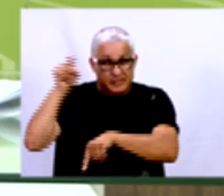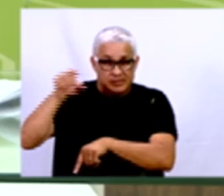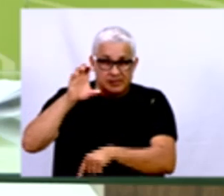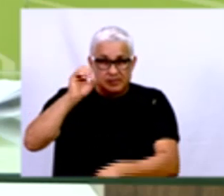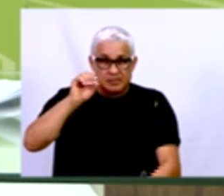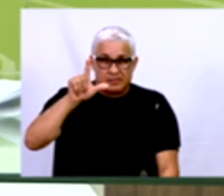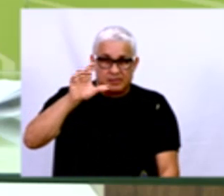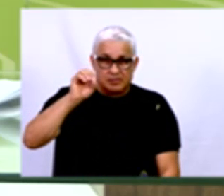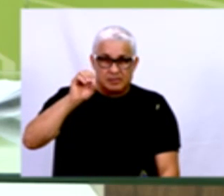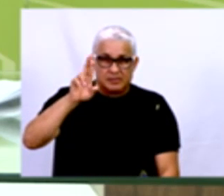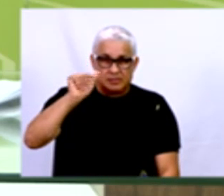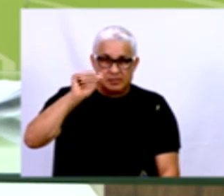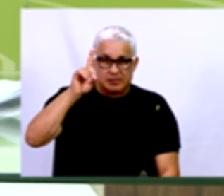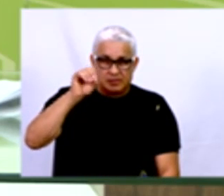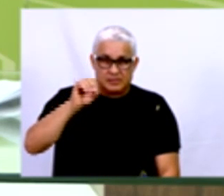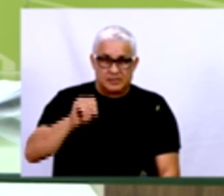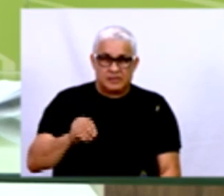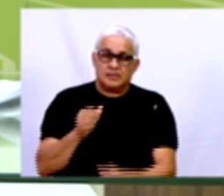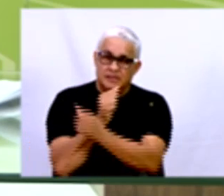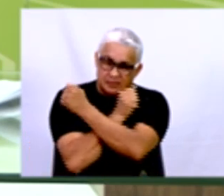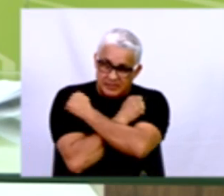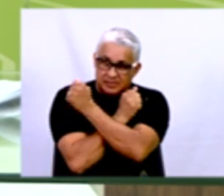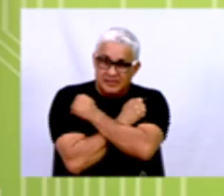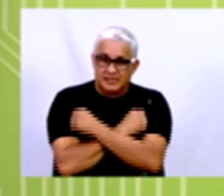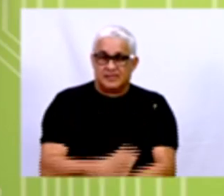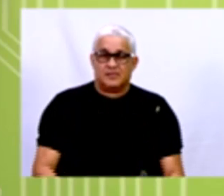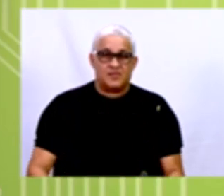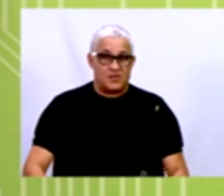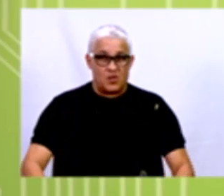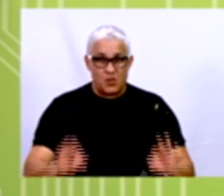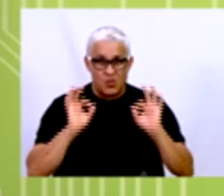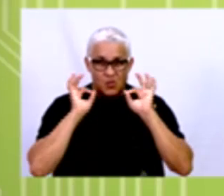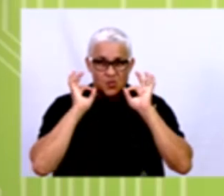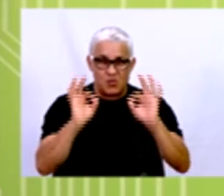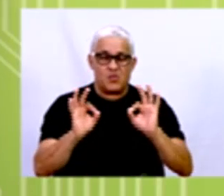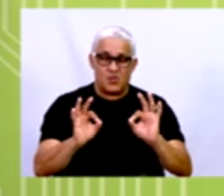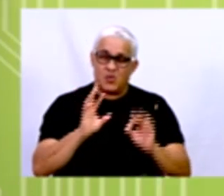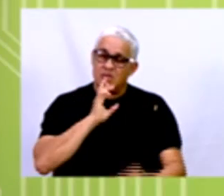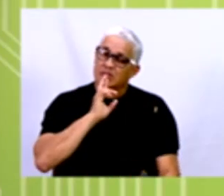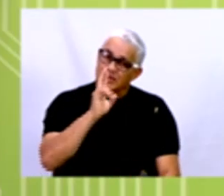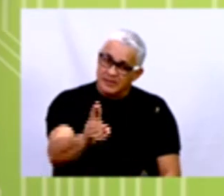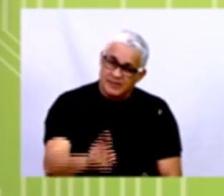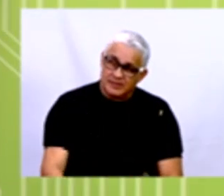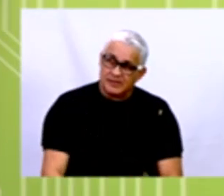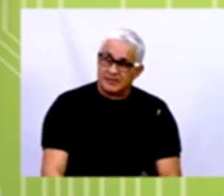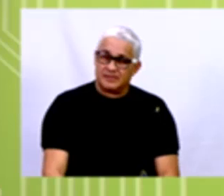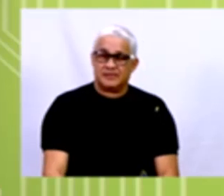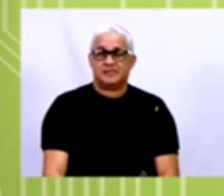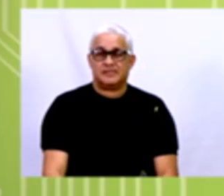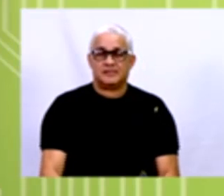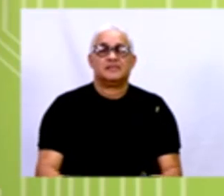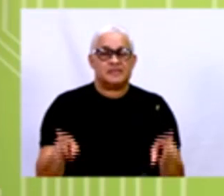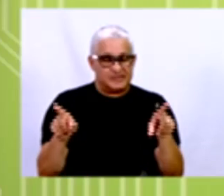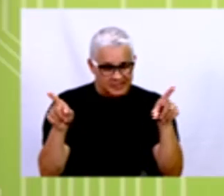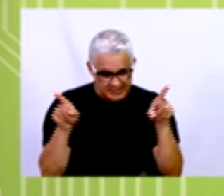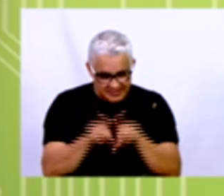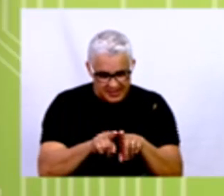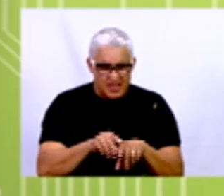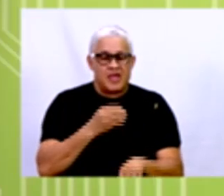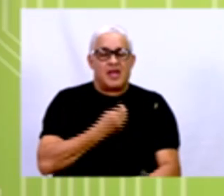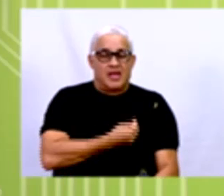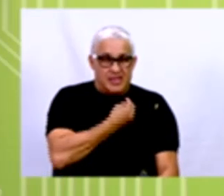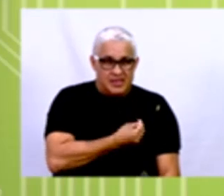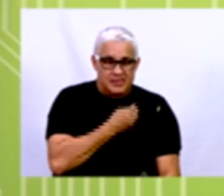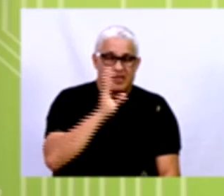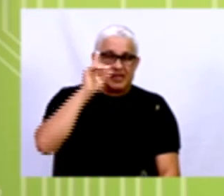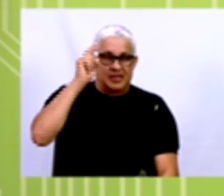vocês estão encaminhando para ela. Ah, eu faço questão de responder. Pessoal de Colorado do Oeste, né, que eu morei lá,